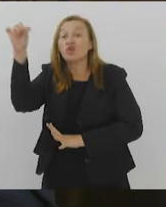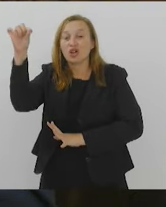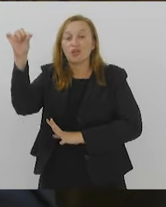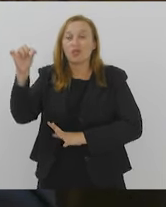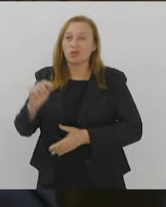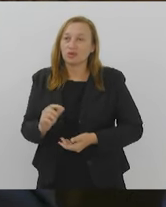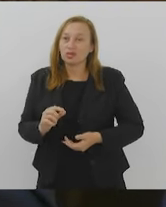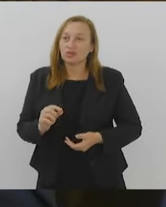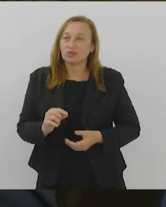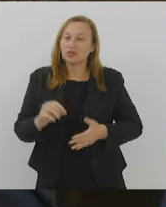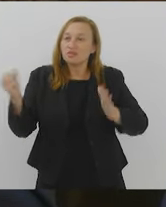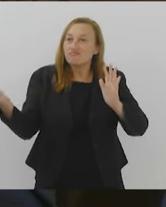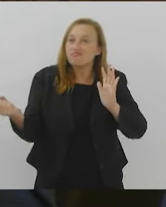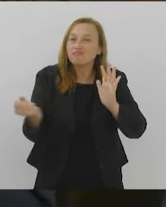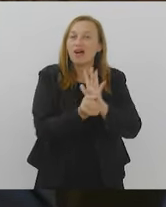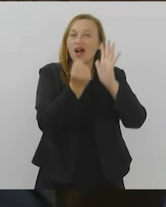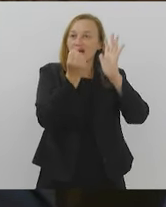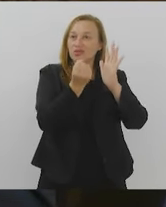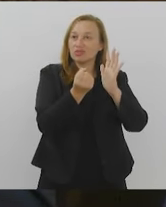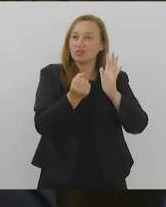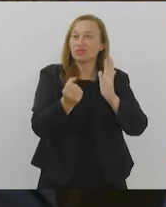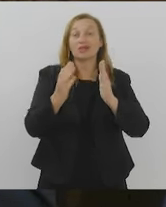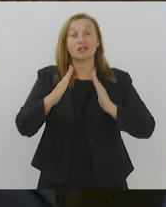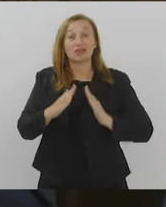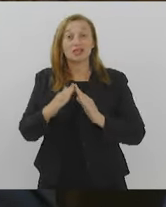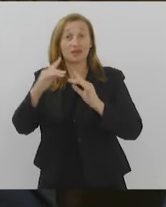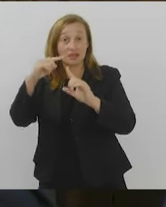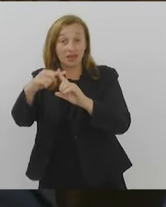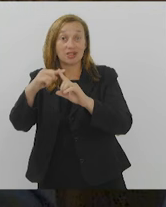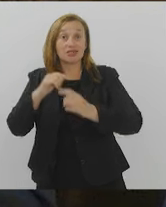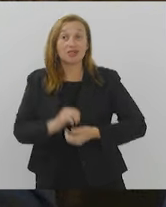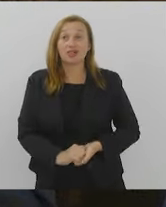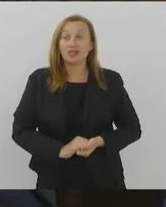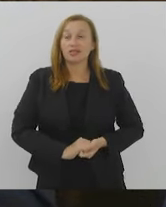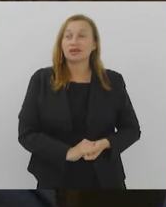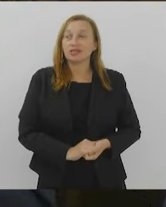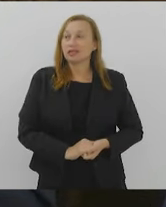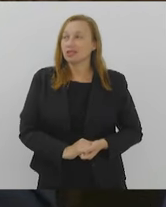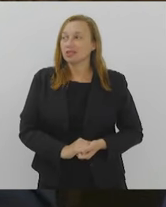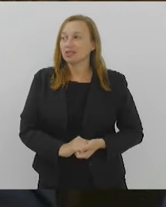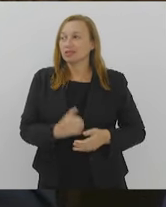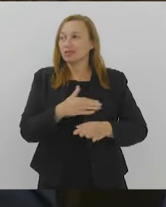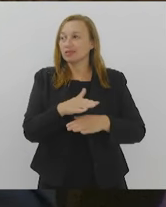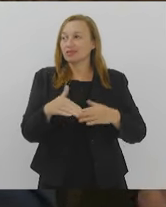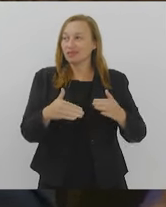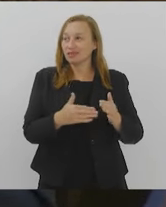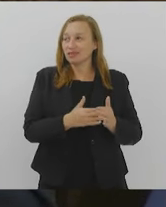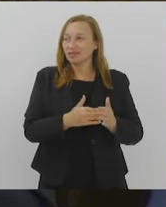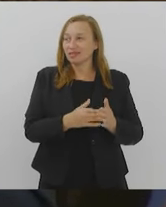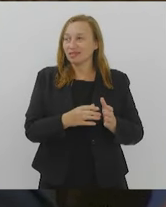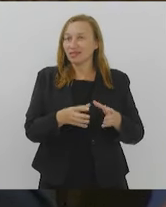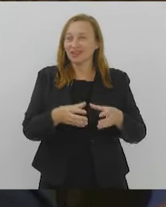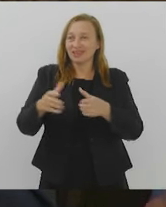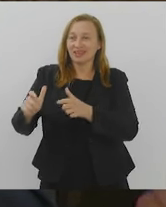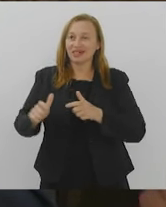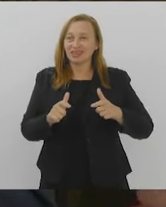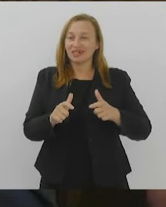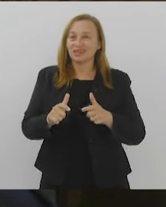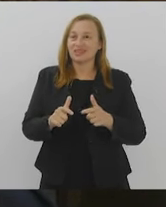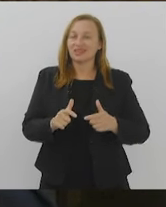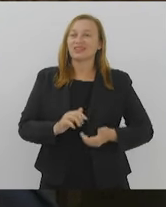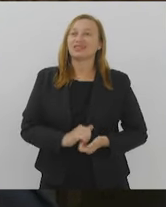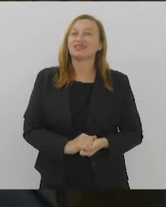os marcos dessa igreja em todo o Brasil, através de nossos